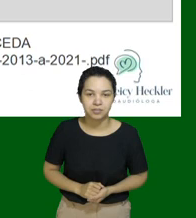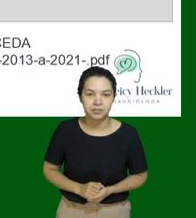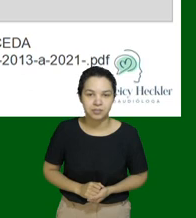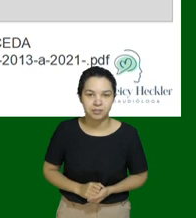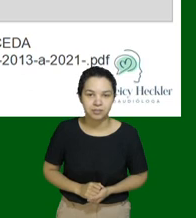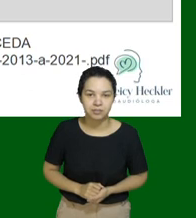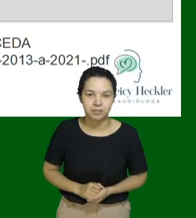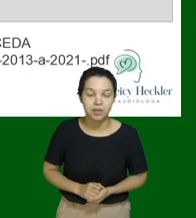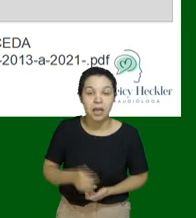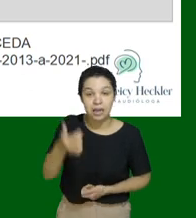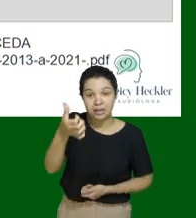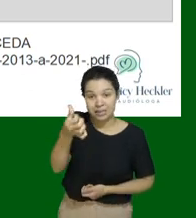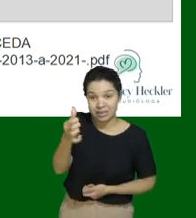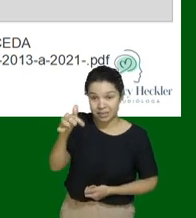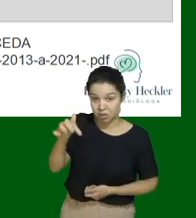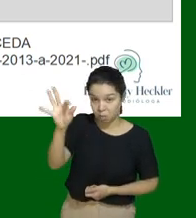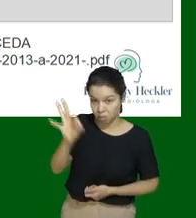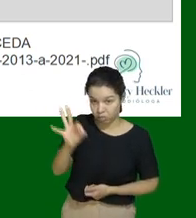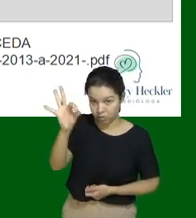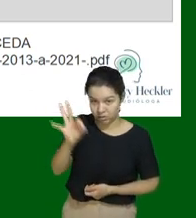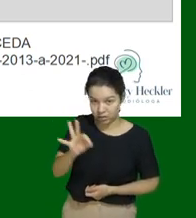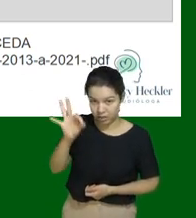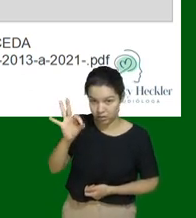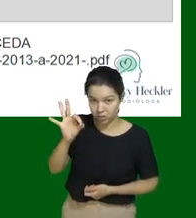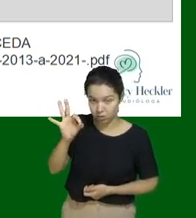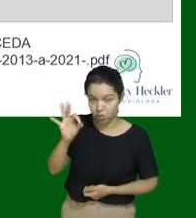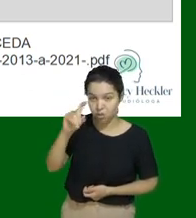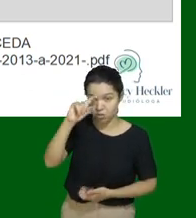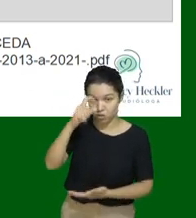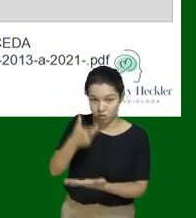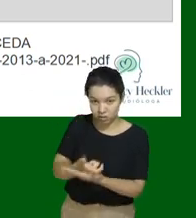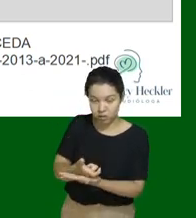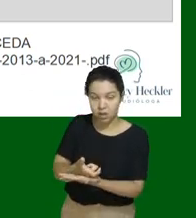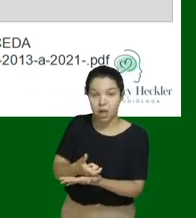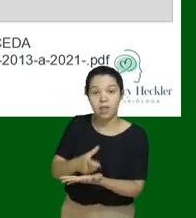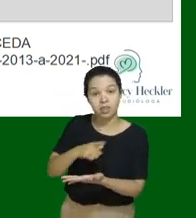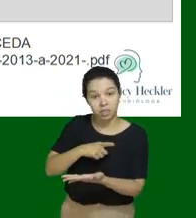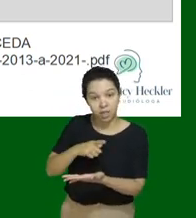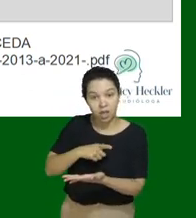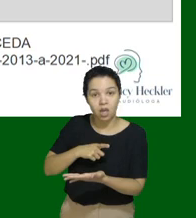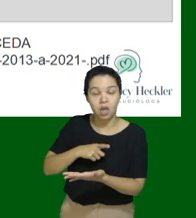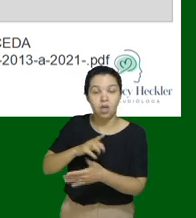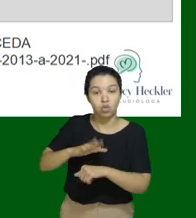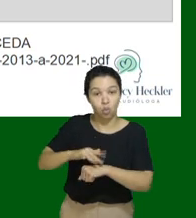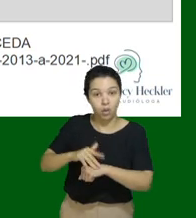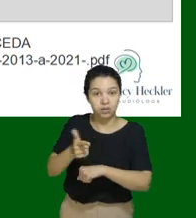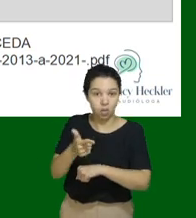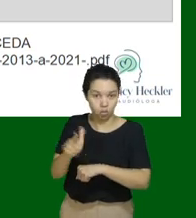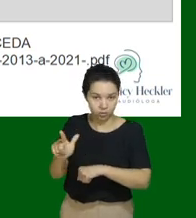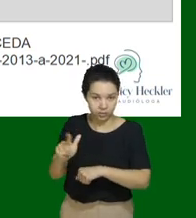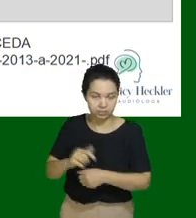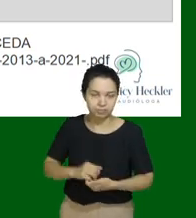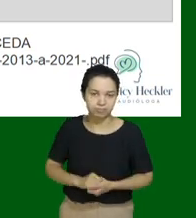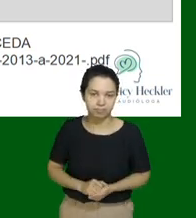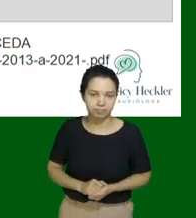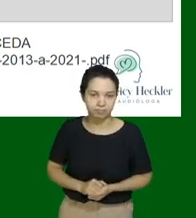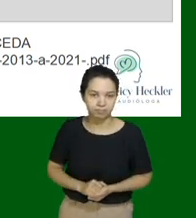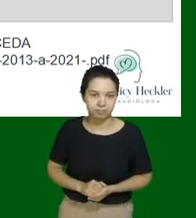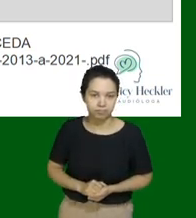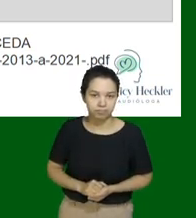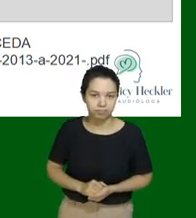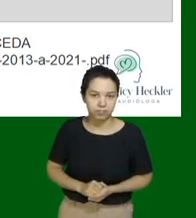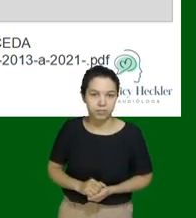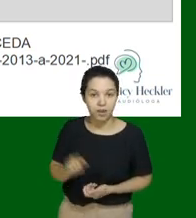67% dos casos de dislexia existe comorbidades. Isso é uma pesquisa que eu retirei do site da ABD.